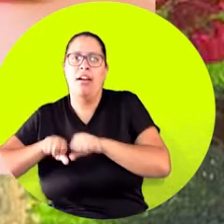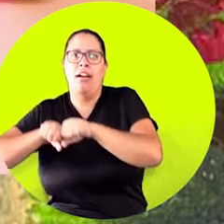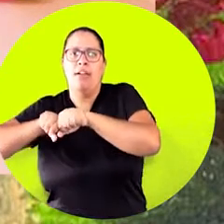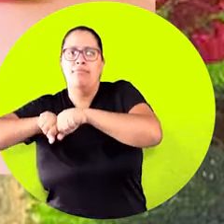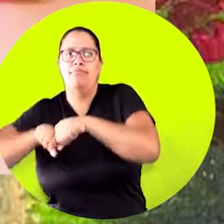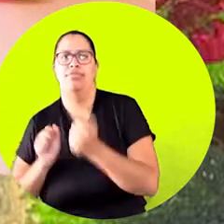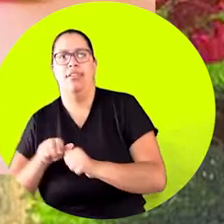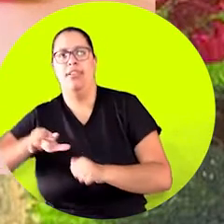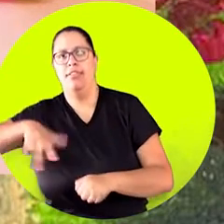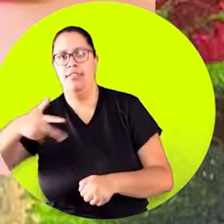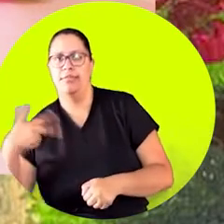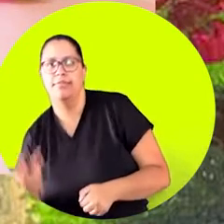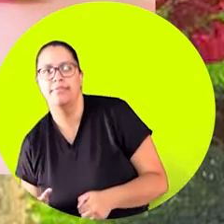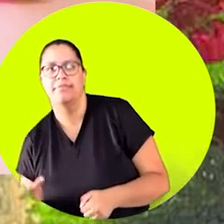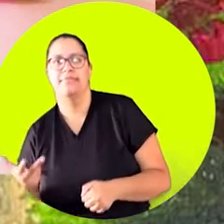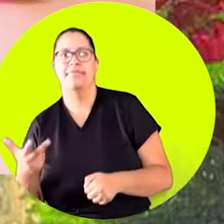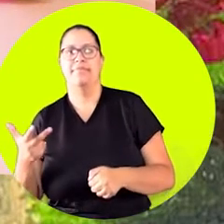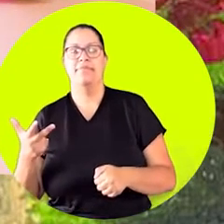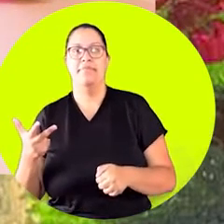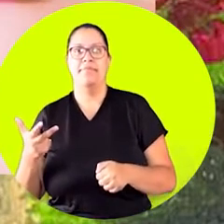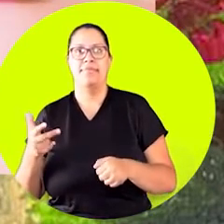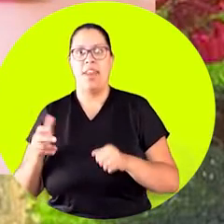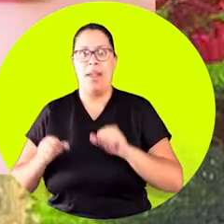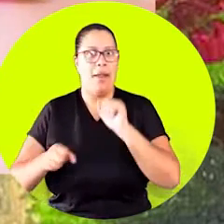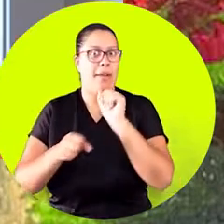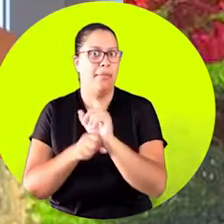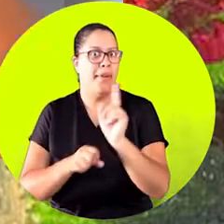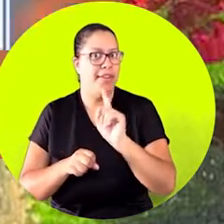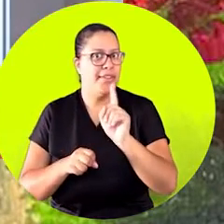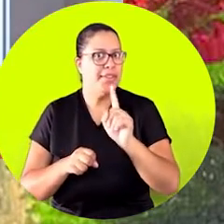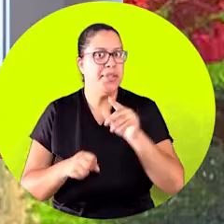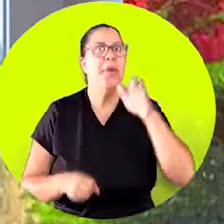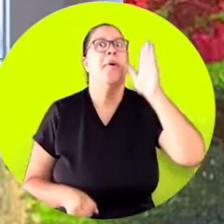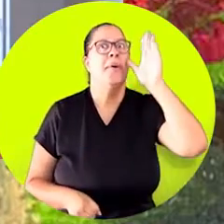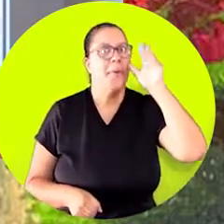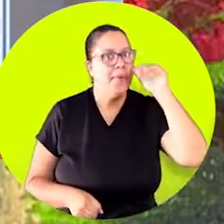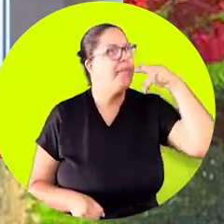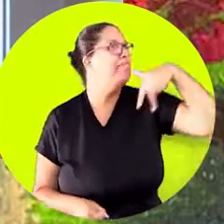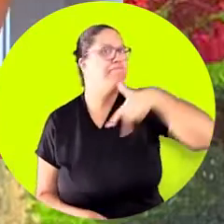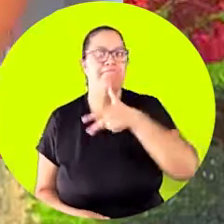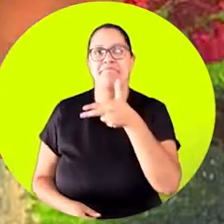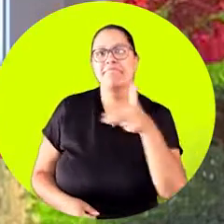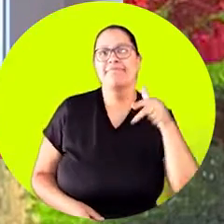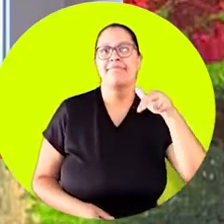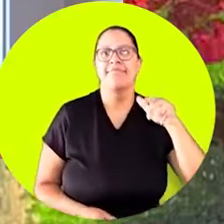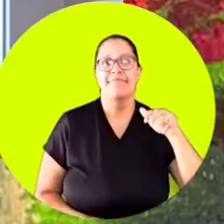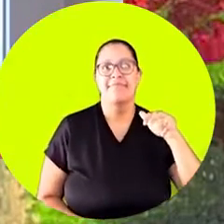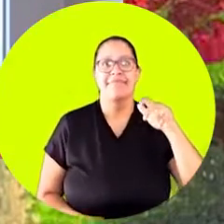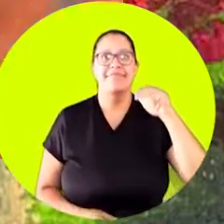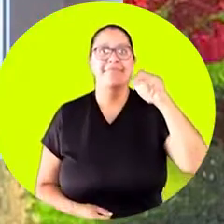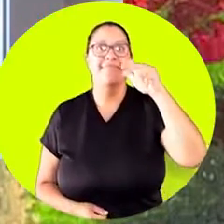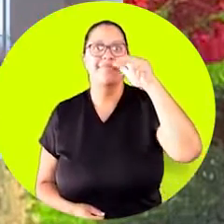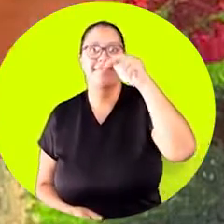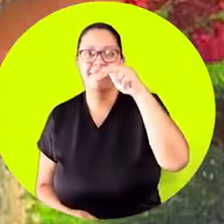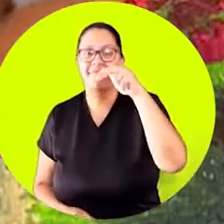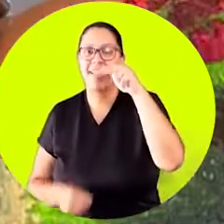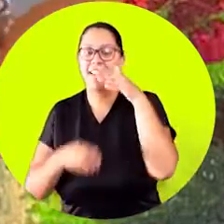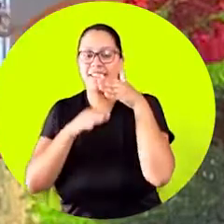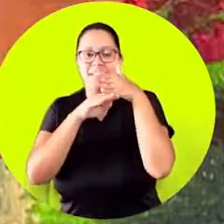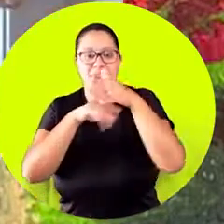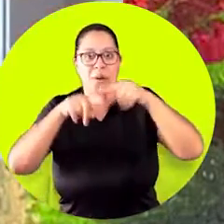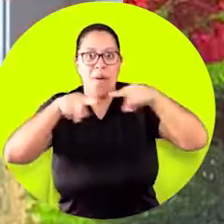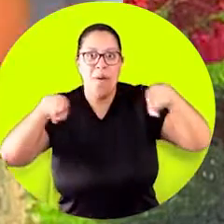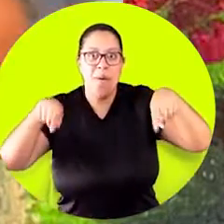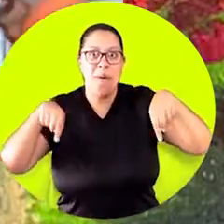Dourados quebrou a cadeirinha. Mas ela não parou por aí, ela continuou a explorar a casa. Subiu as escadas e entrou num